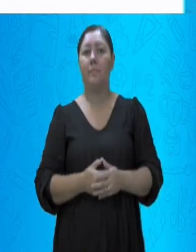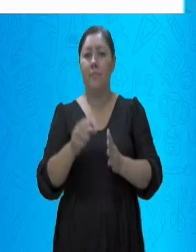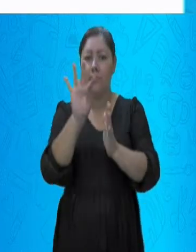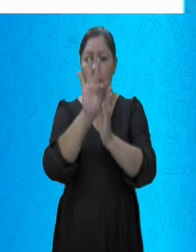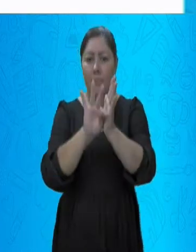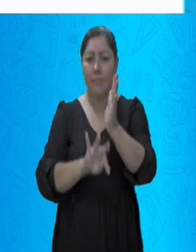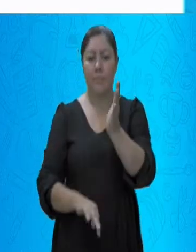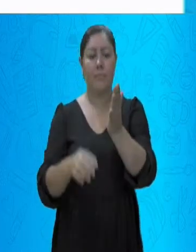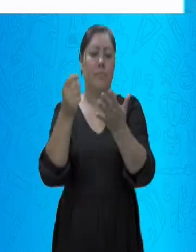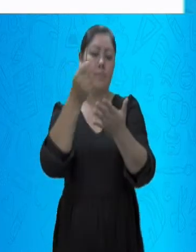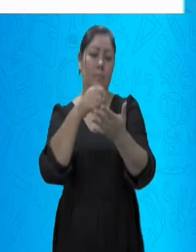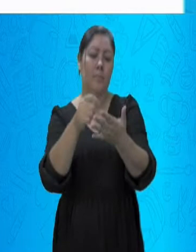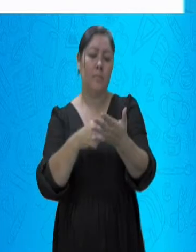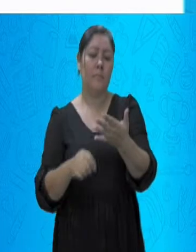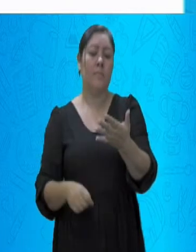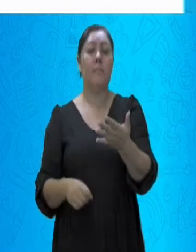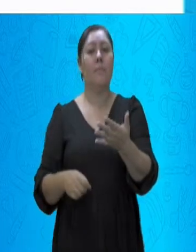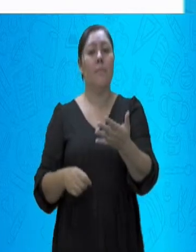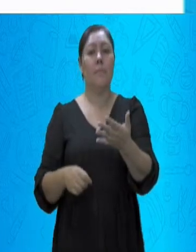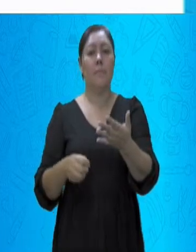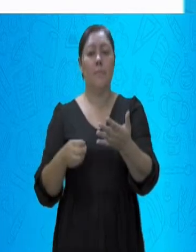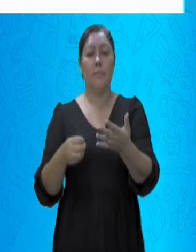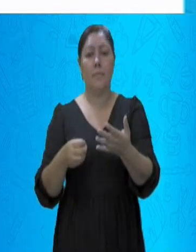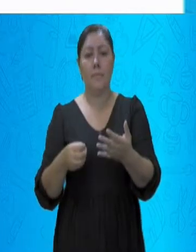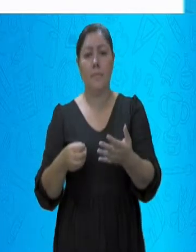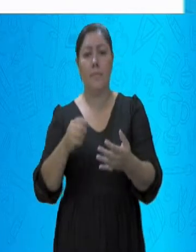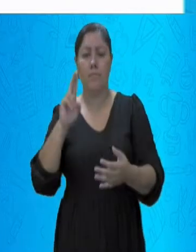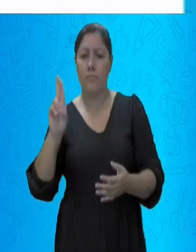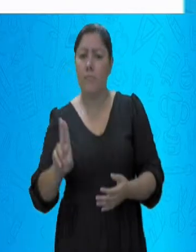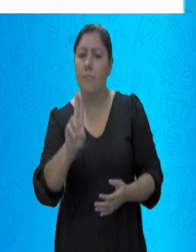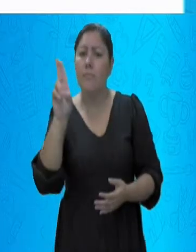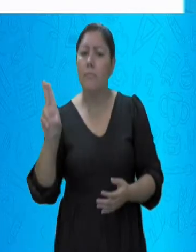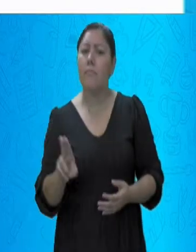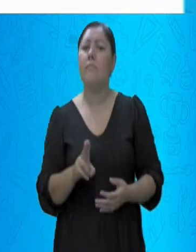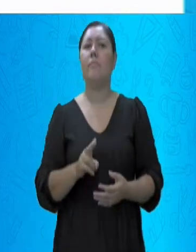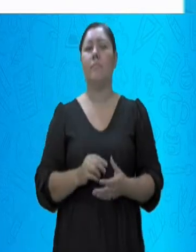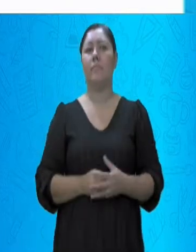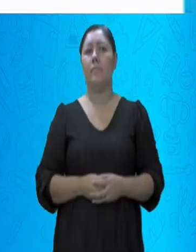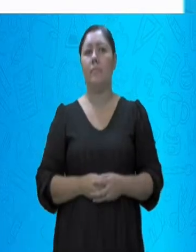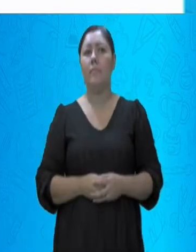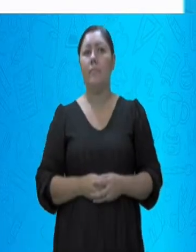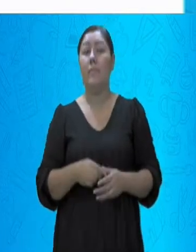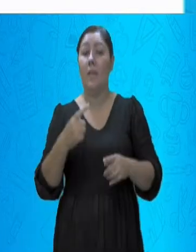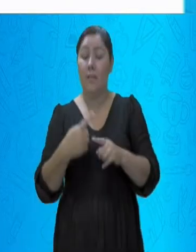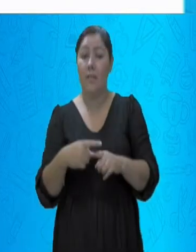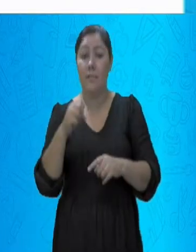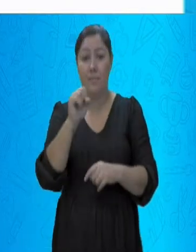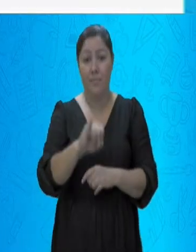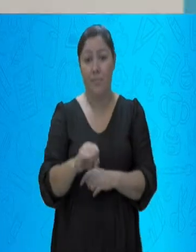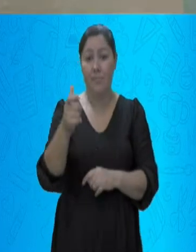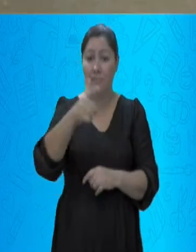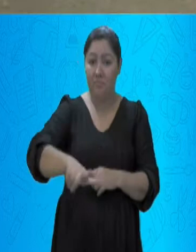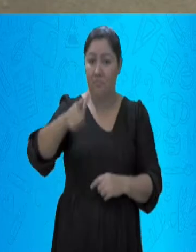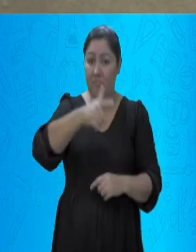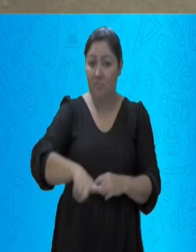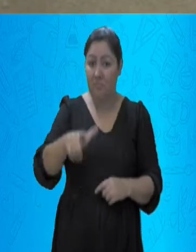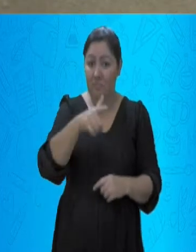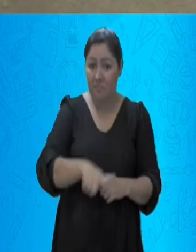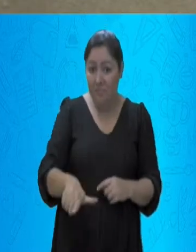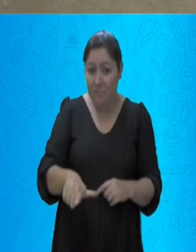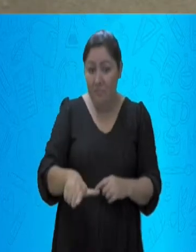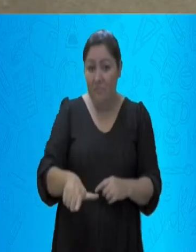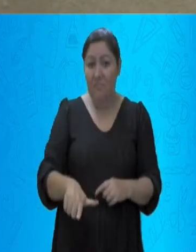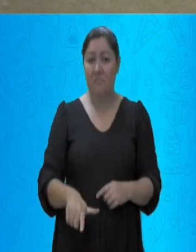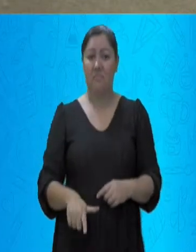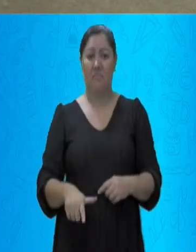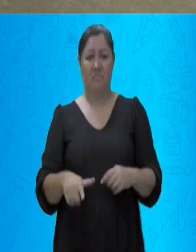produções de texto, uma vez que a repetição das palavras empobrece o conteúdo. Agora sim.